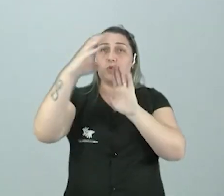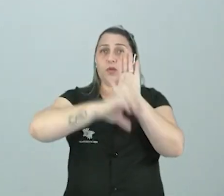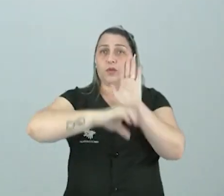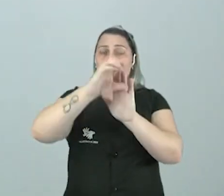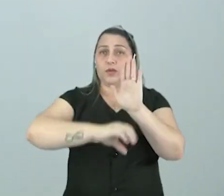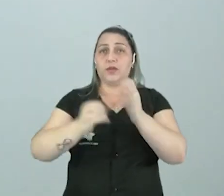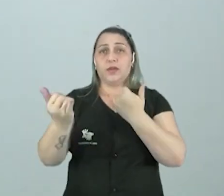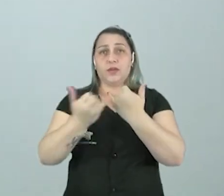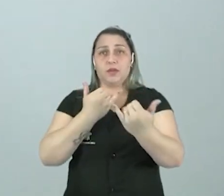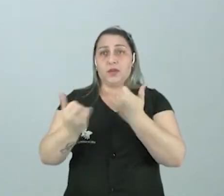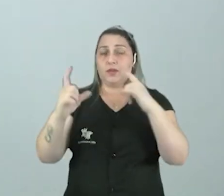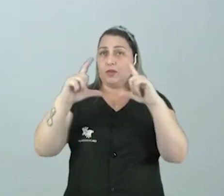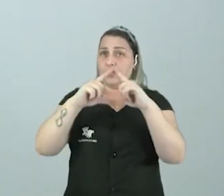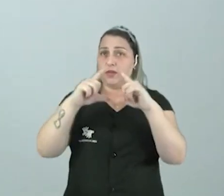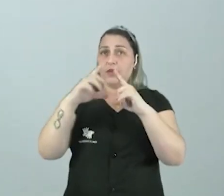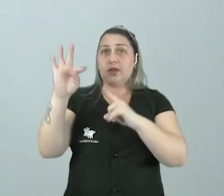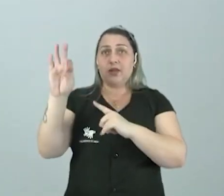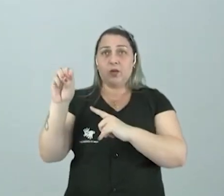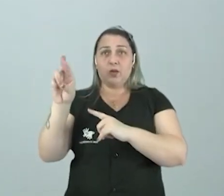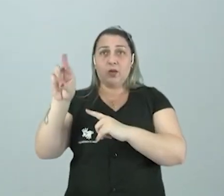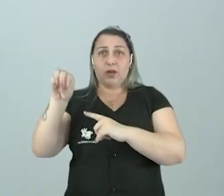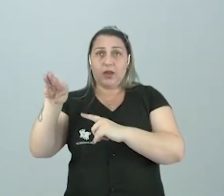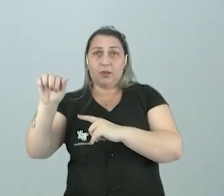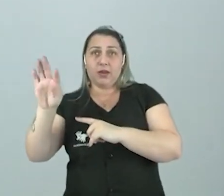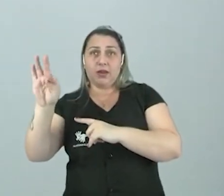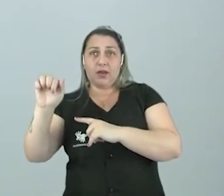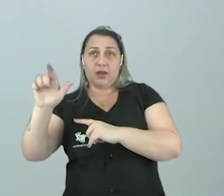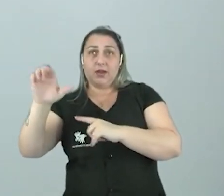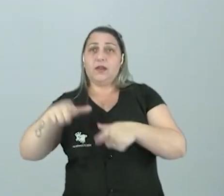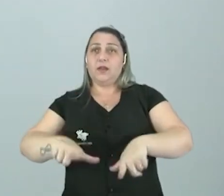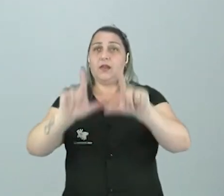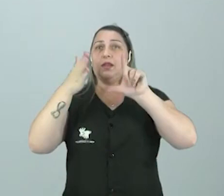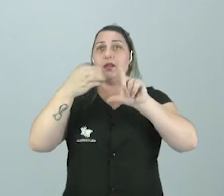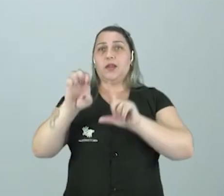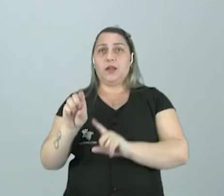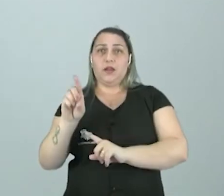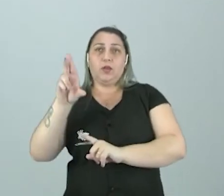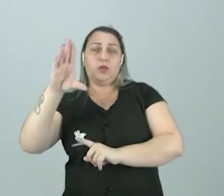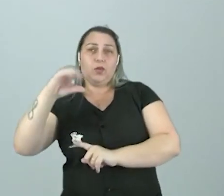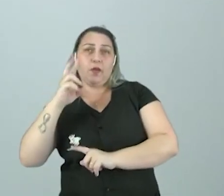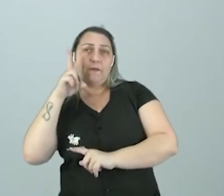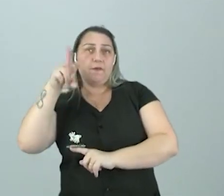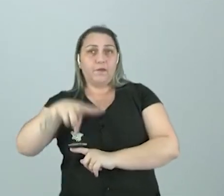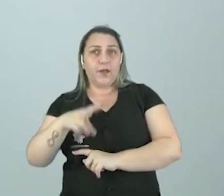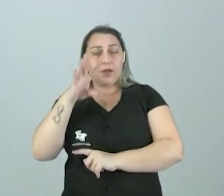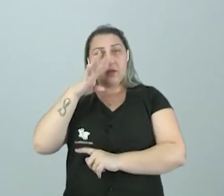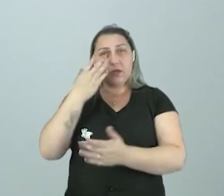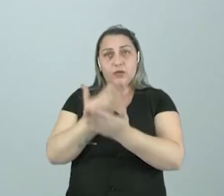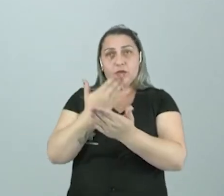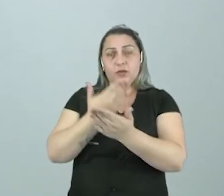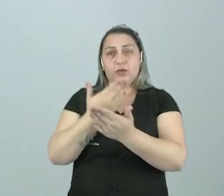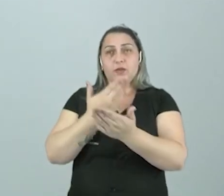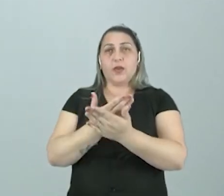conteúdos, semelhança e teorema de Tales. Depois compareça na plataforma, assista novamente essa aula